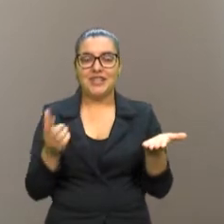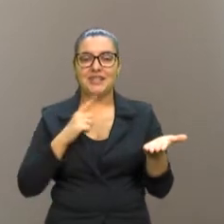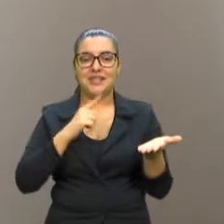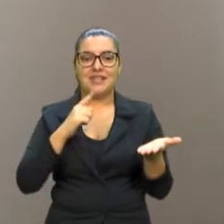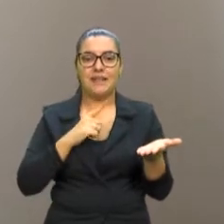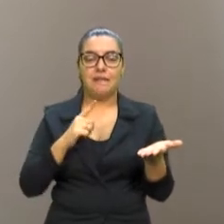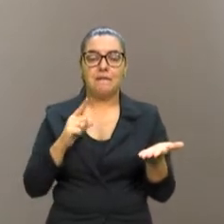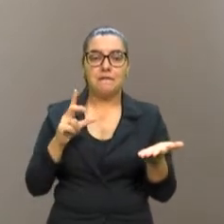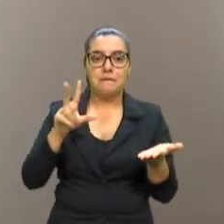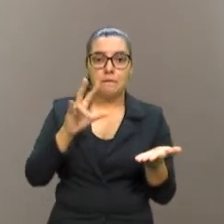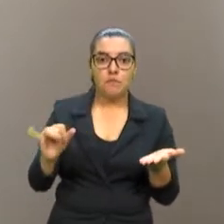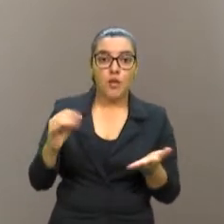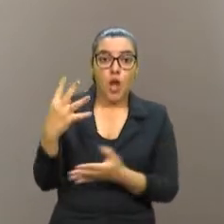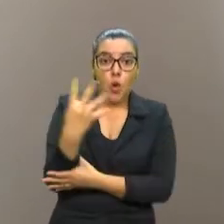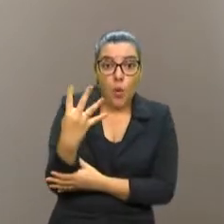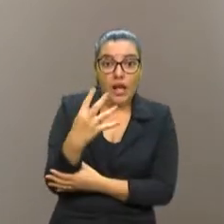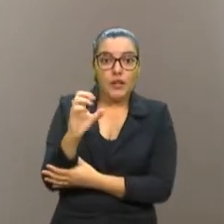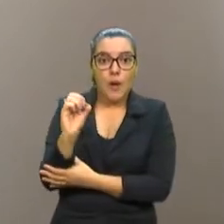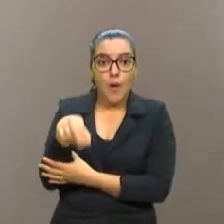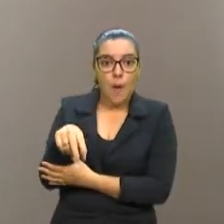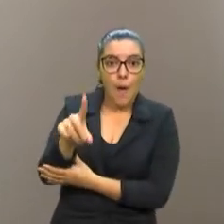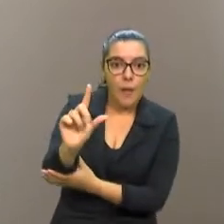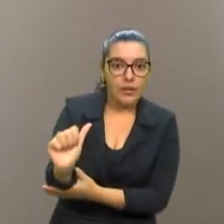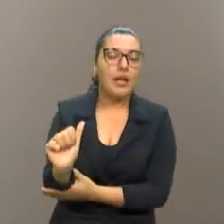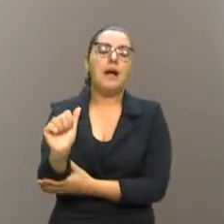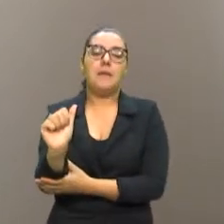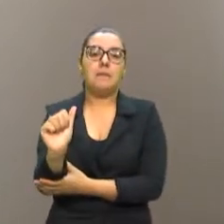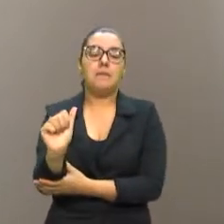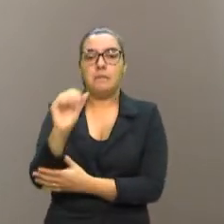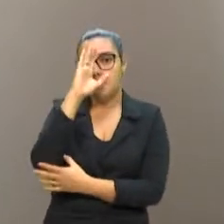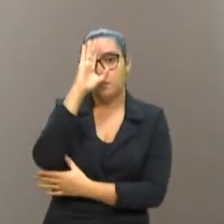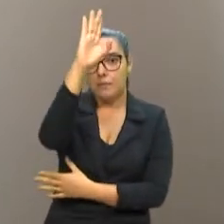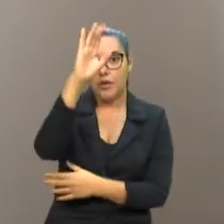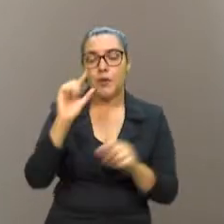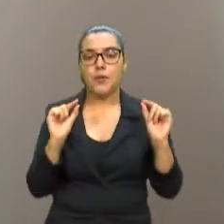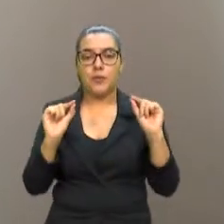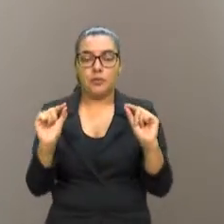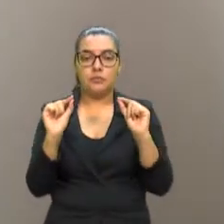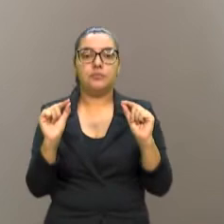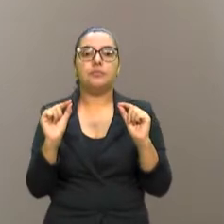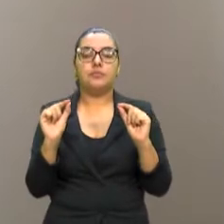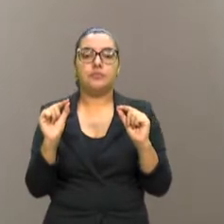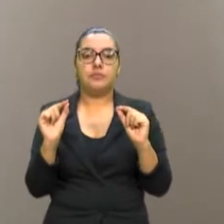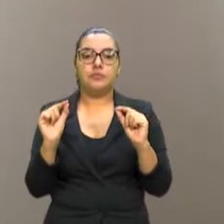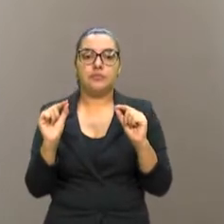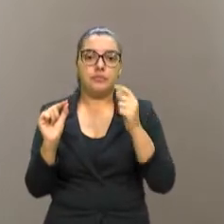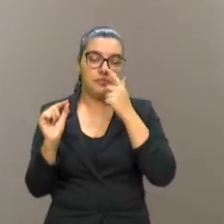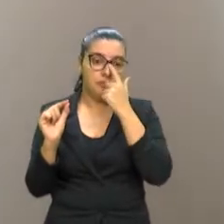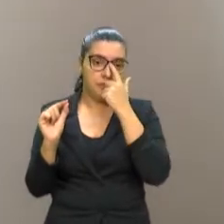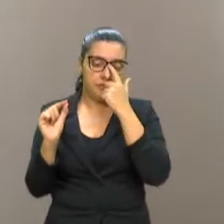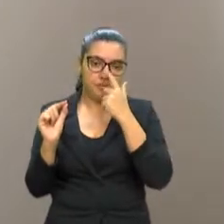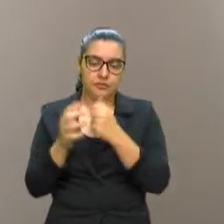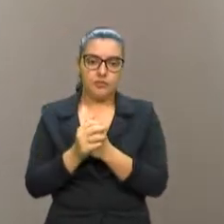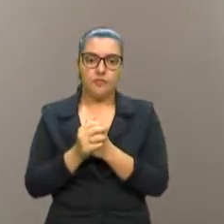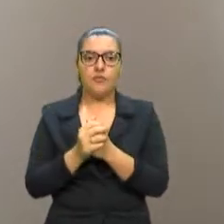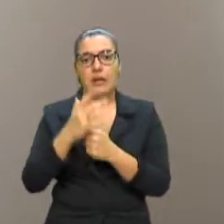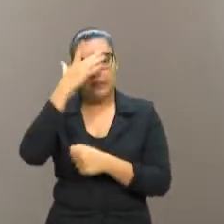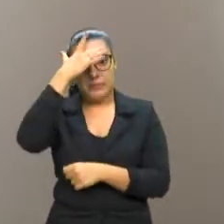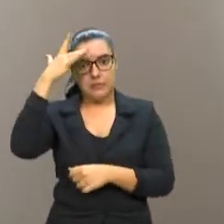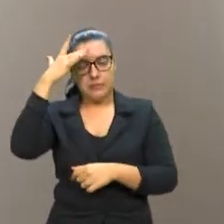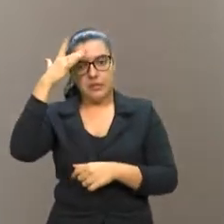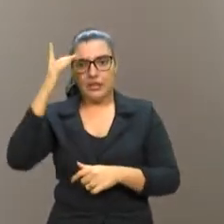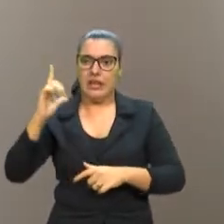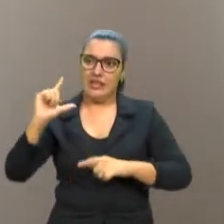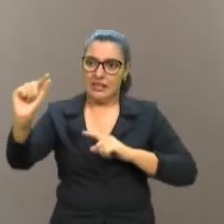ter a quarta onda, principalmente depois que essas pessoas que saíram